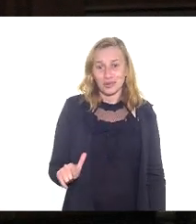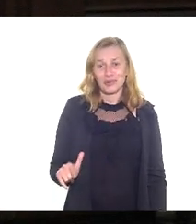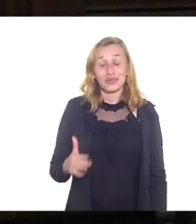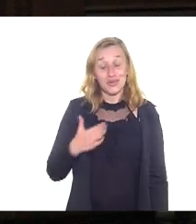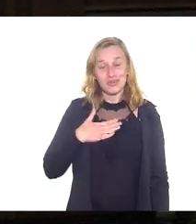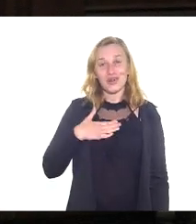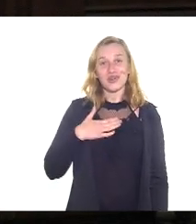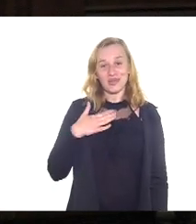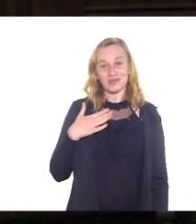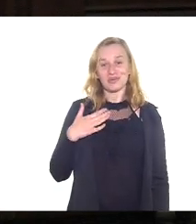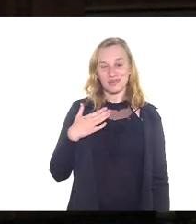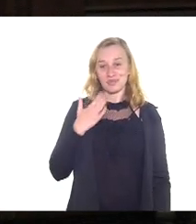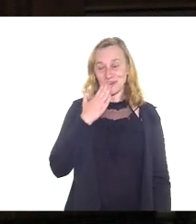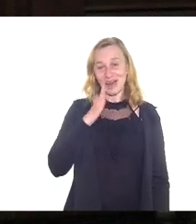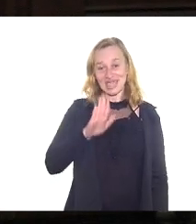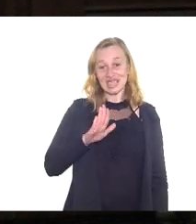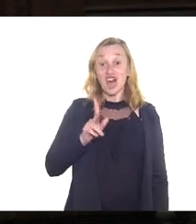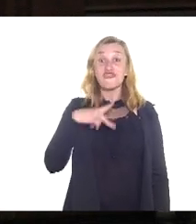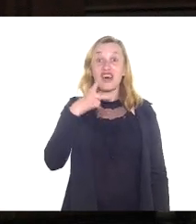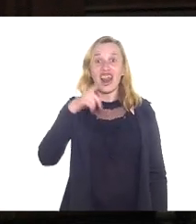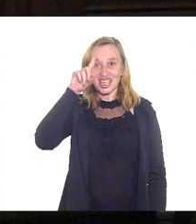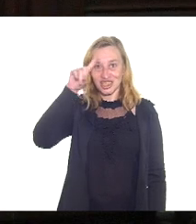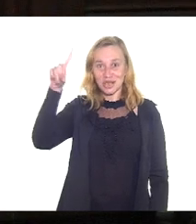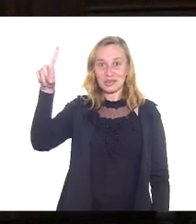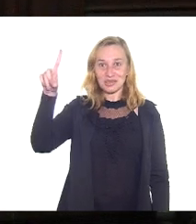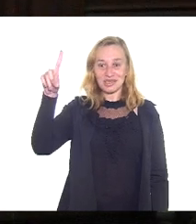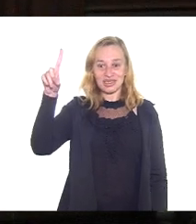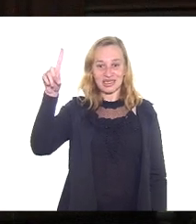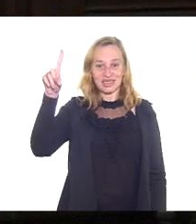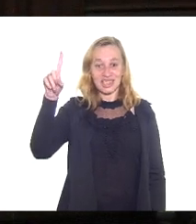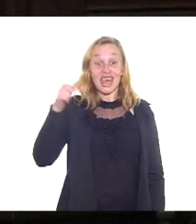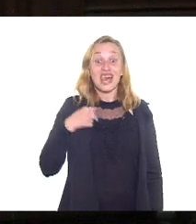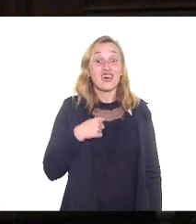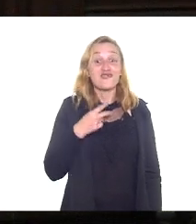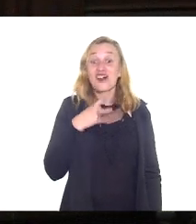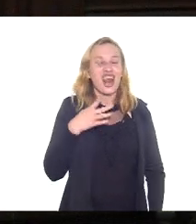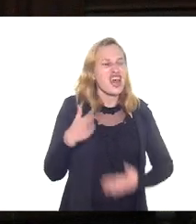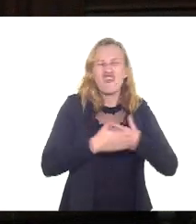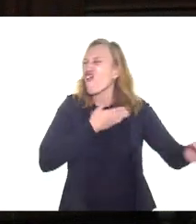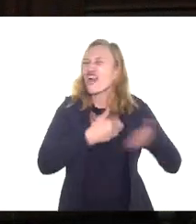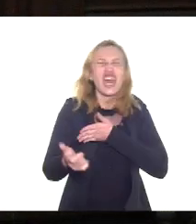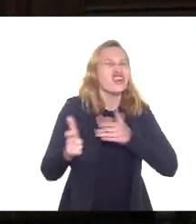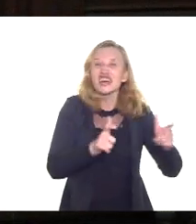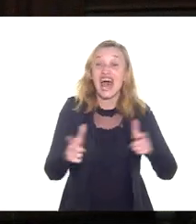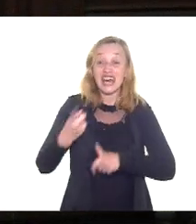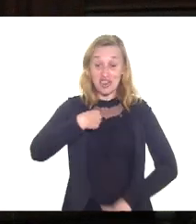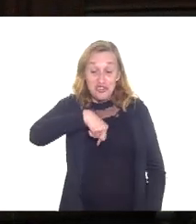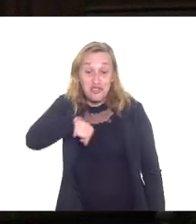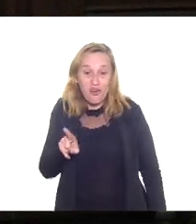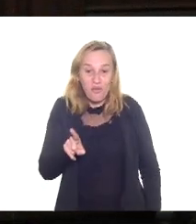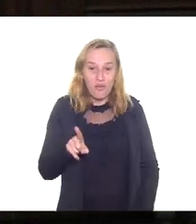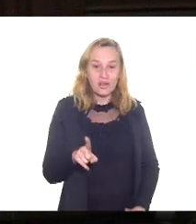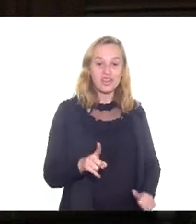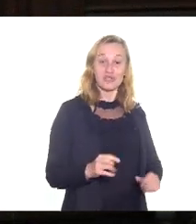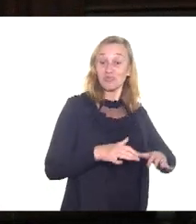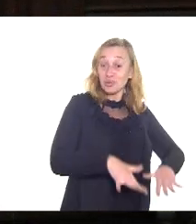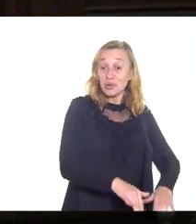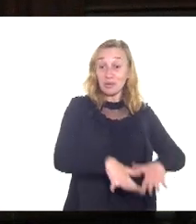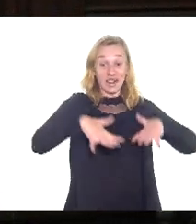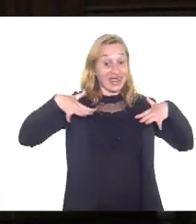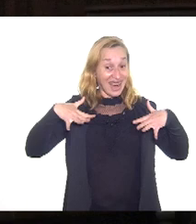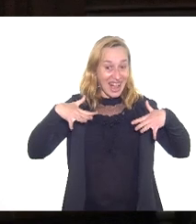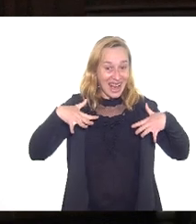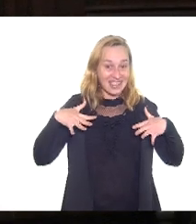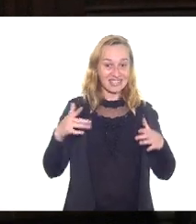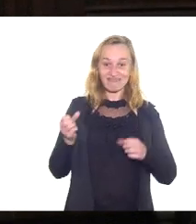meu compromisso. Falar de Deus, eu vou falar aonde eu estiver, seja no plenário,